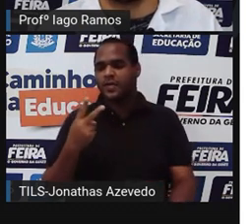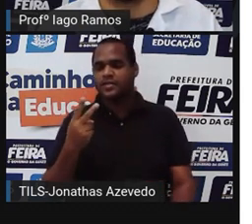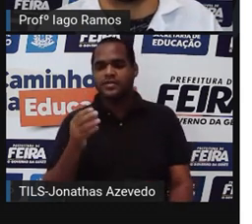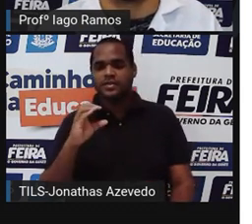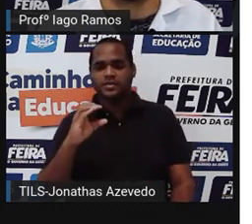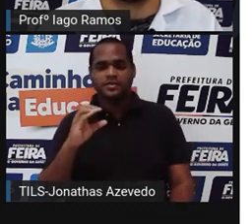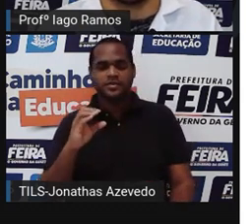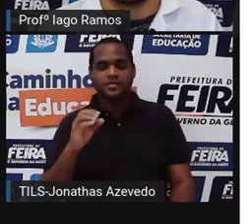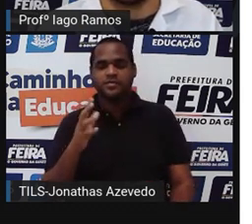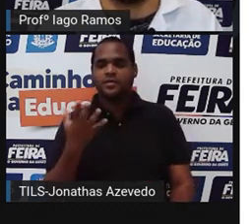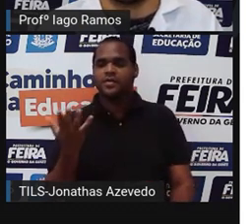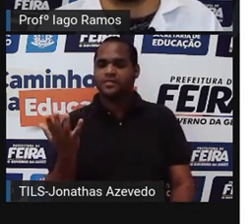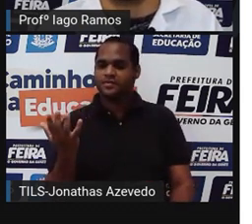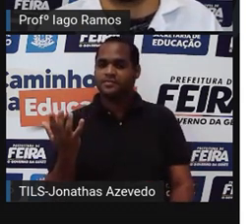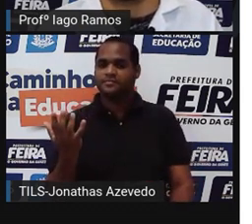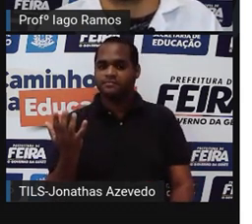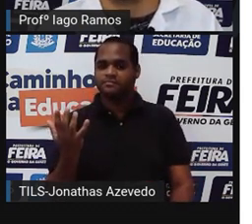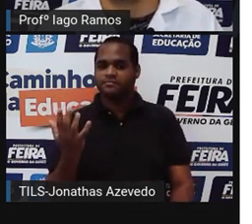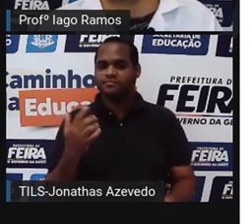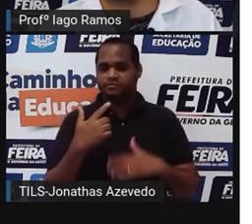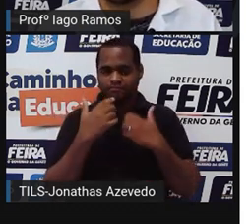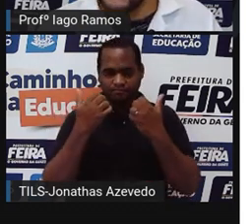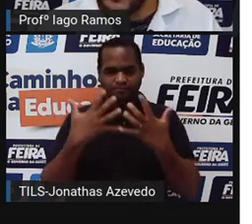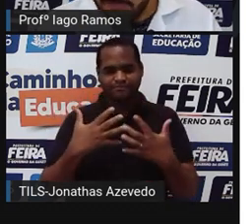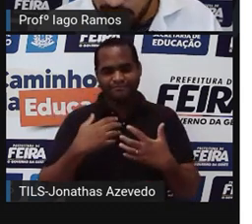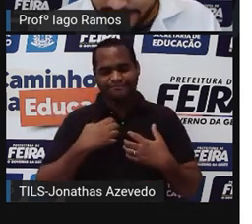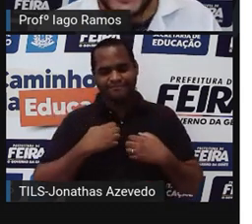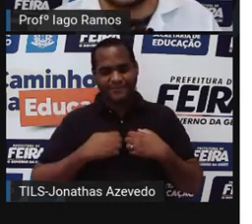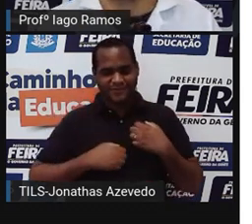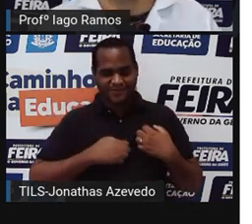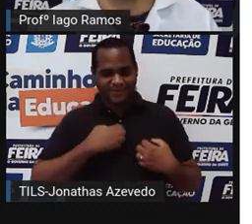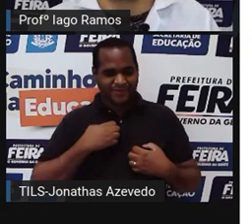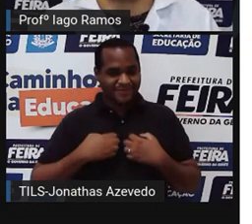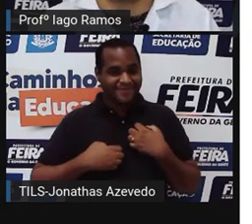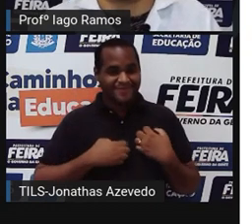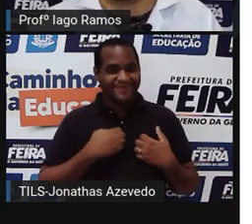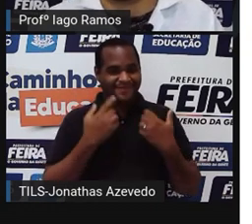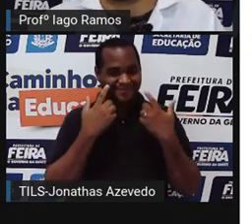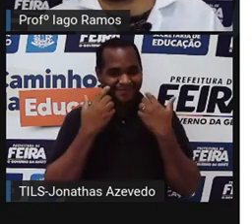C? Bom, eu confesso que eu estou ansioso para mostrar.